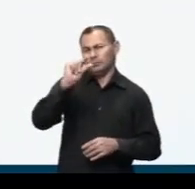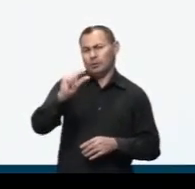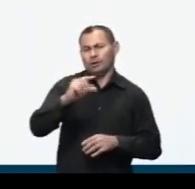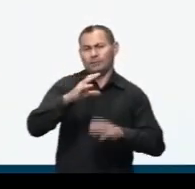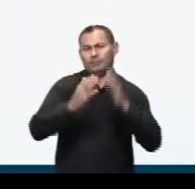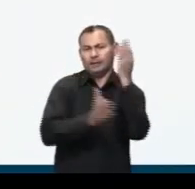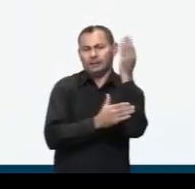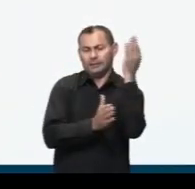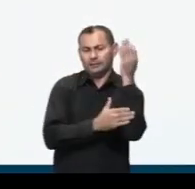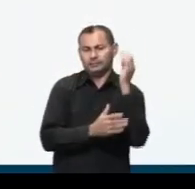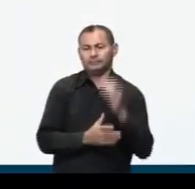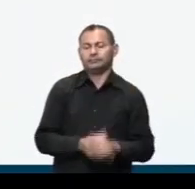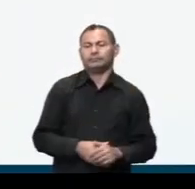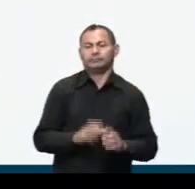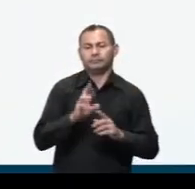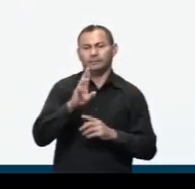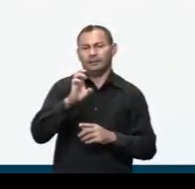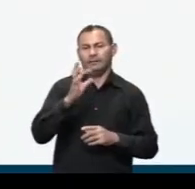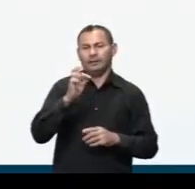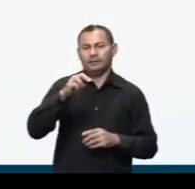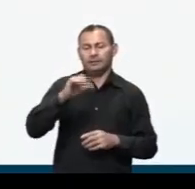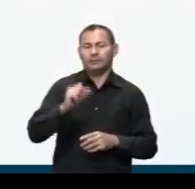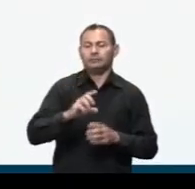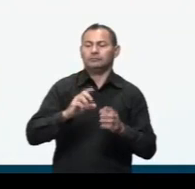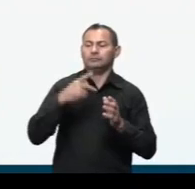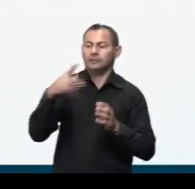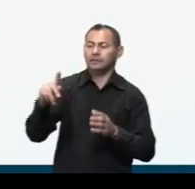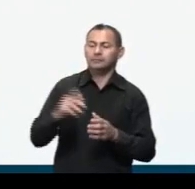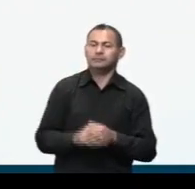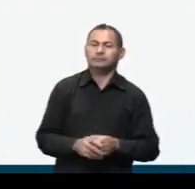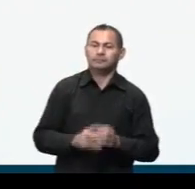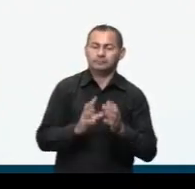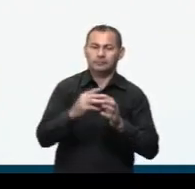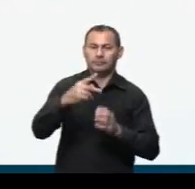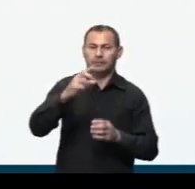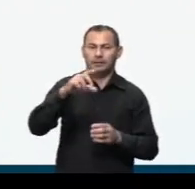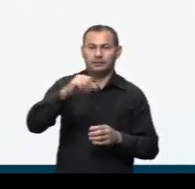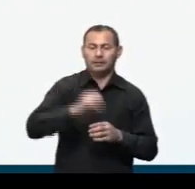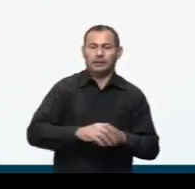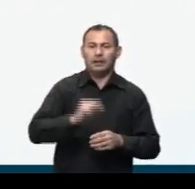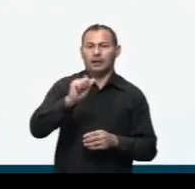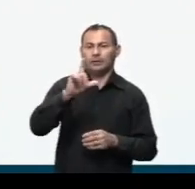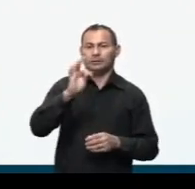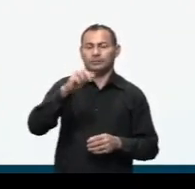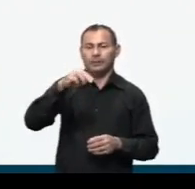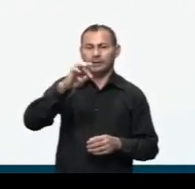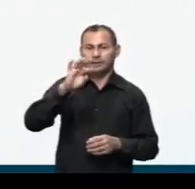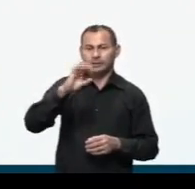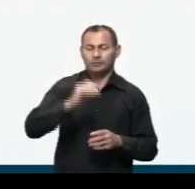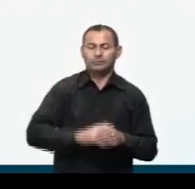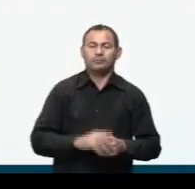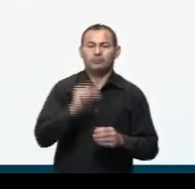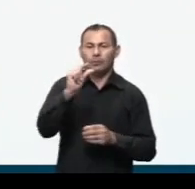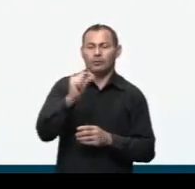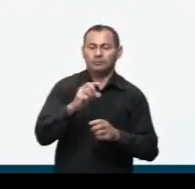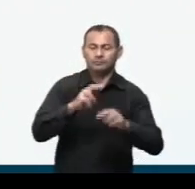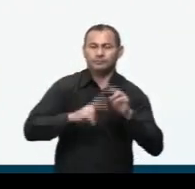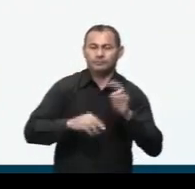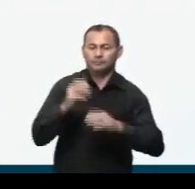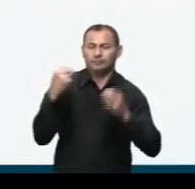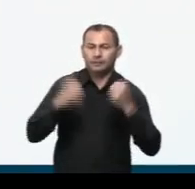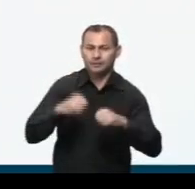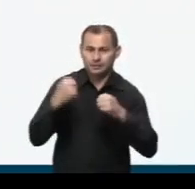madeira, tá? Um referencial dele é planimétrico e altimétrico. Pouca estabilidade